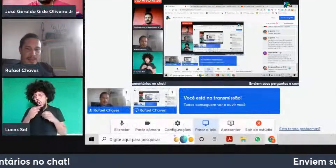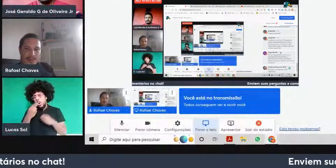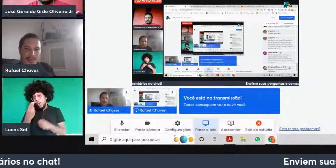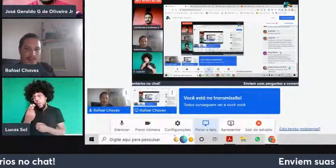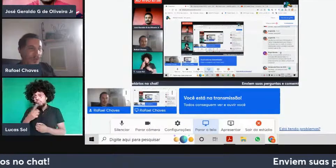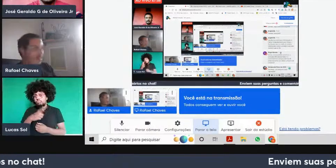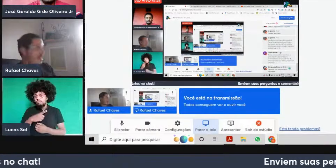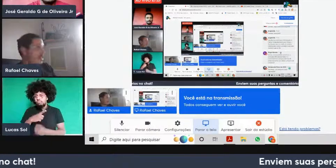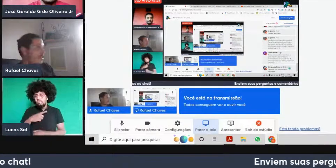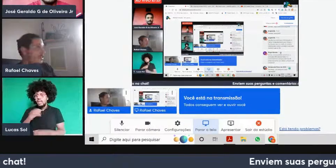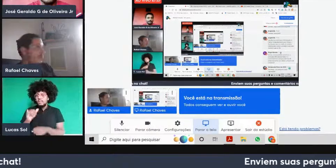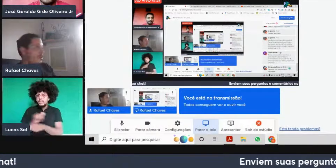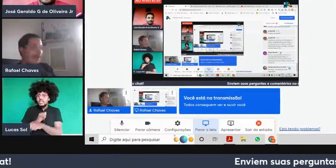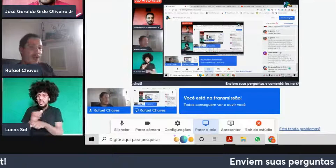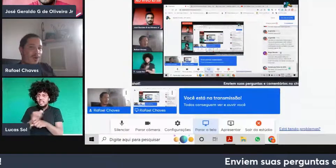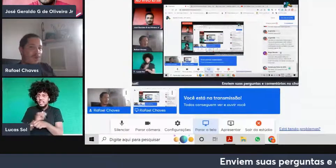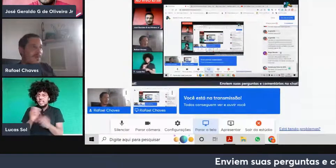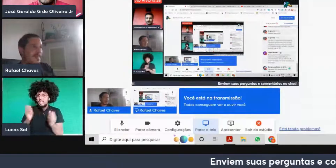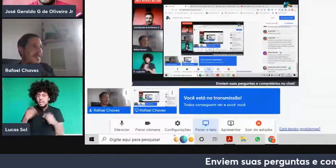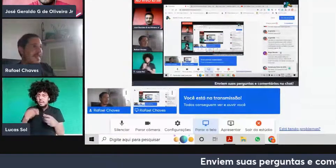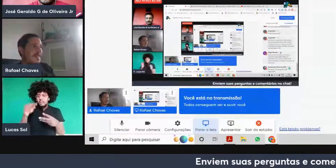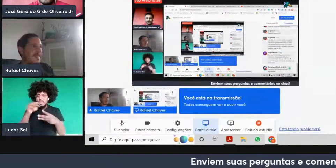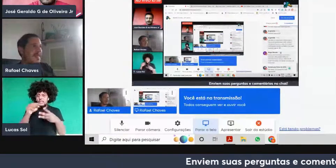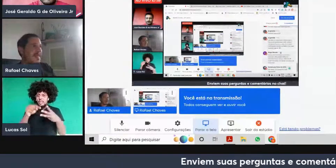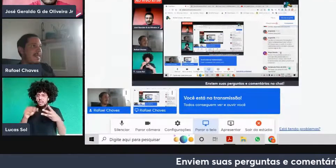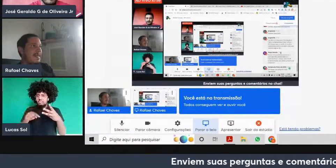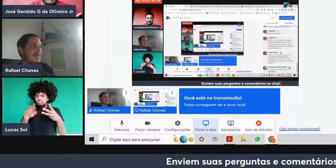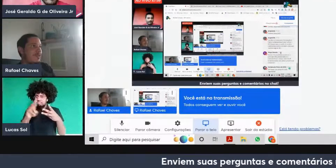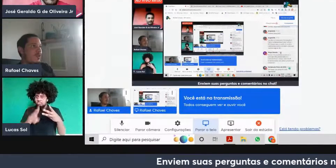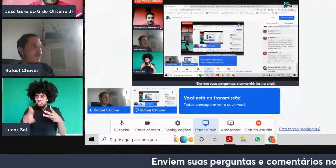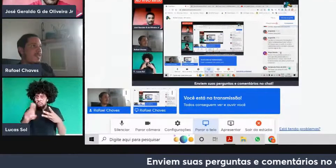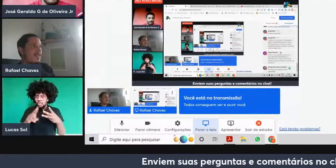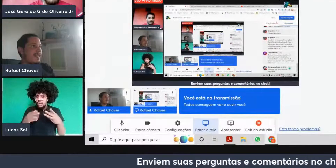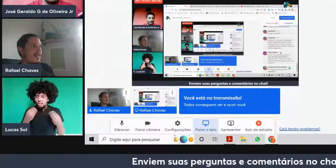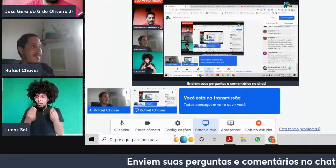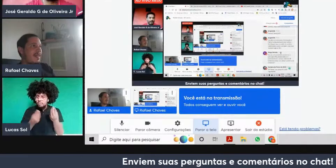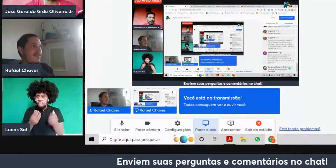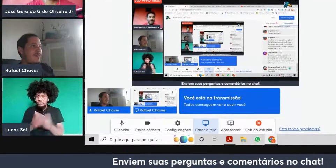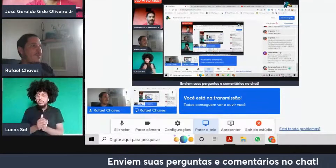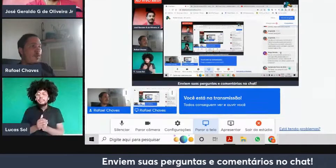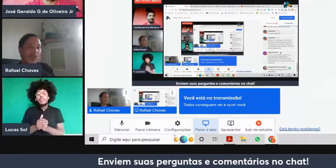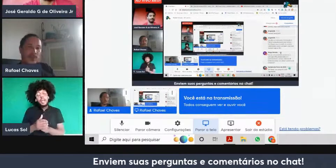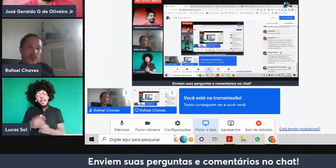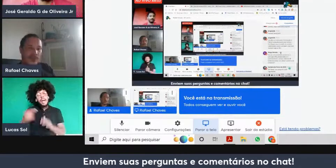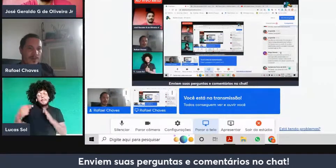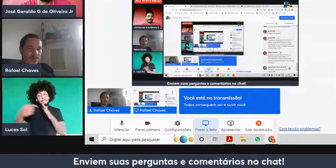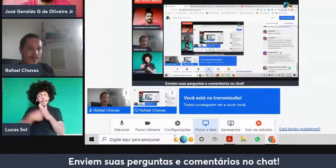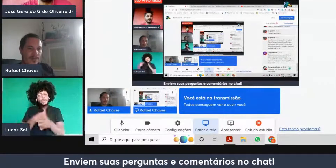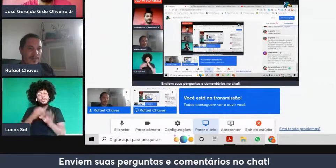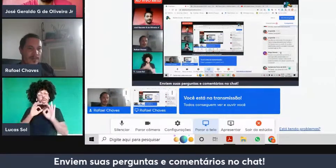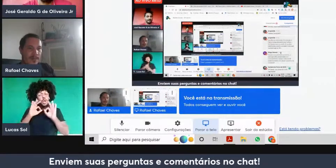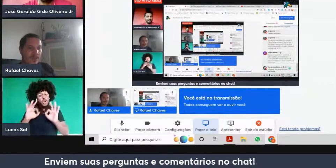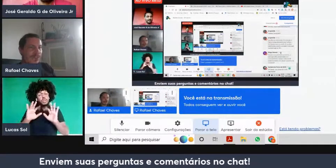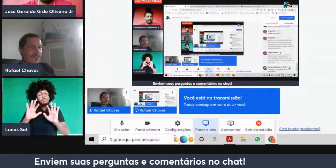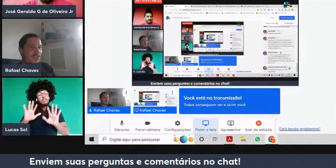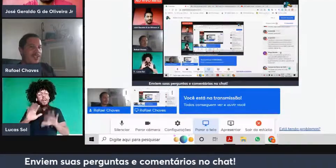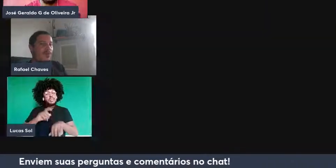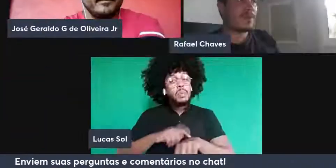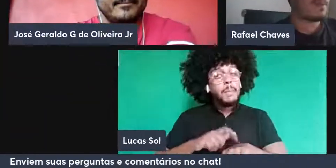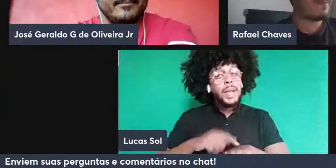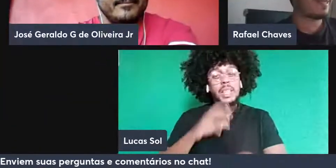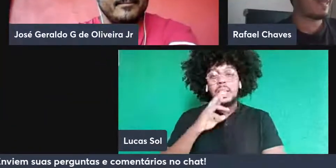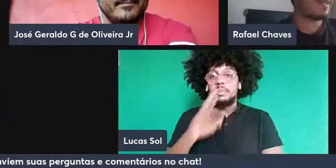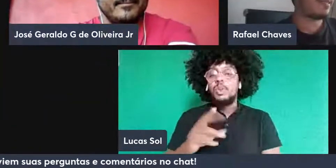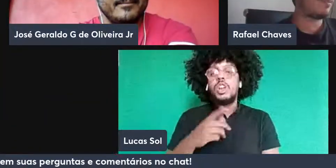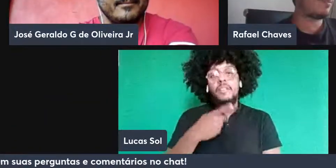Obrigado, João Vitor. Eu acho que a pergunta é ótima e a resposta é que no momento não. Não existe